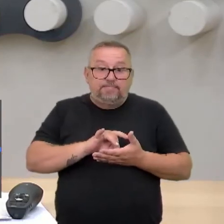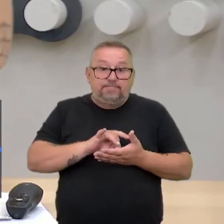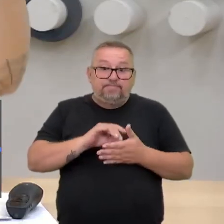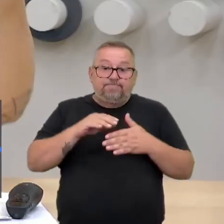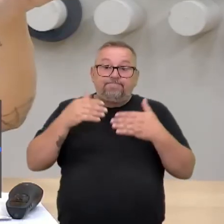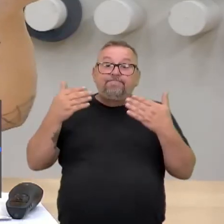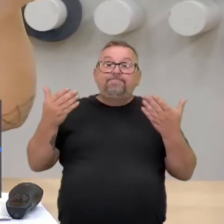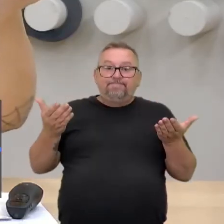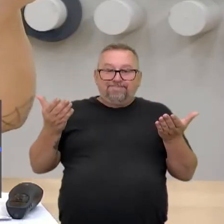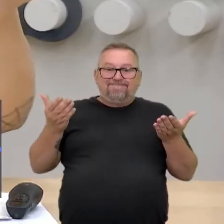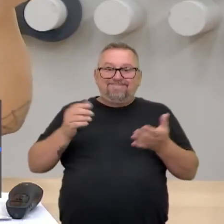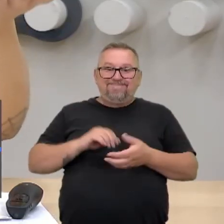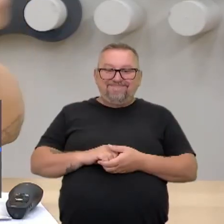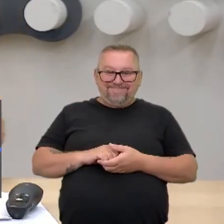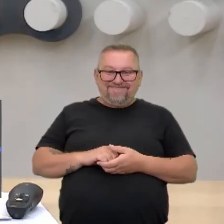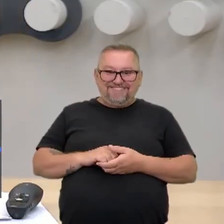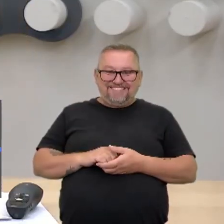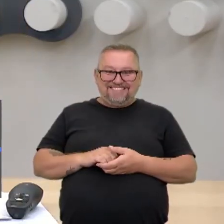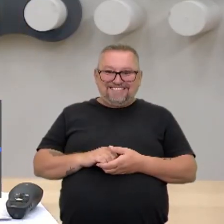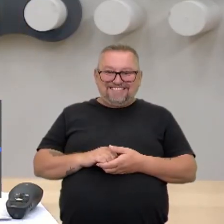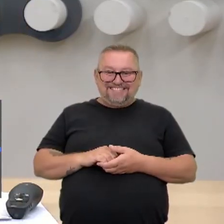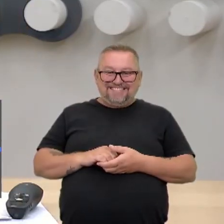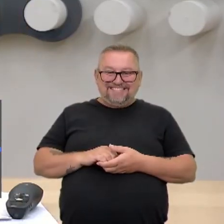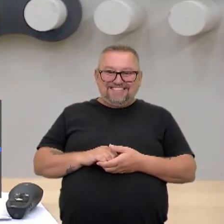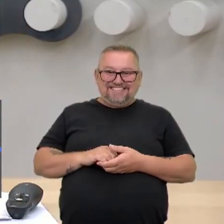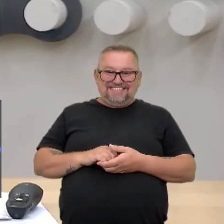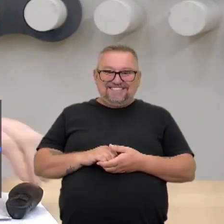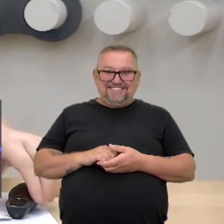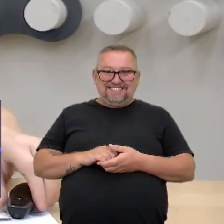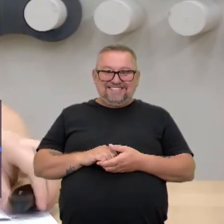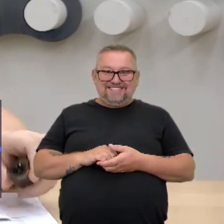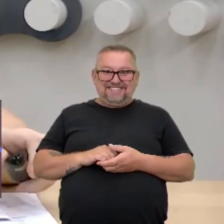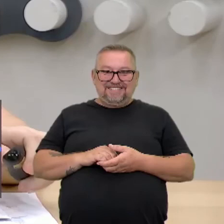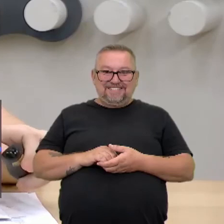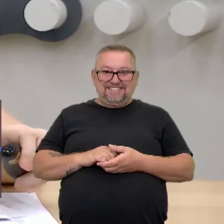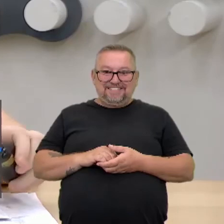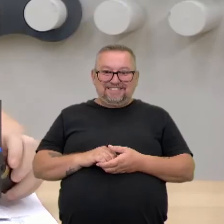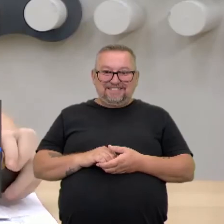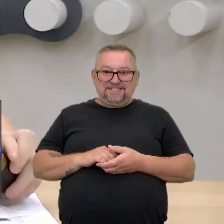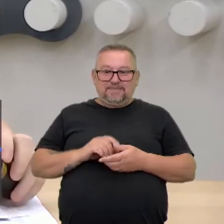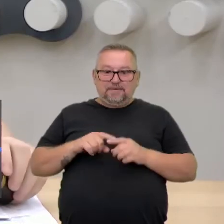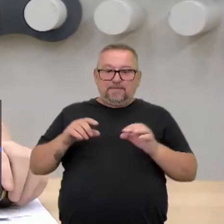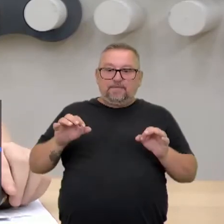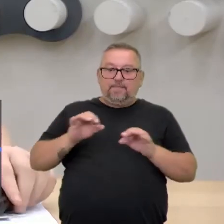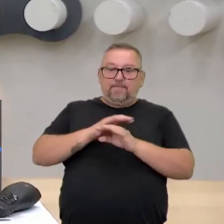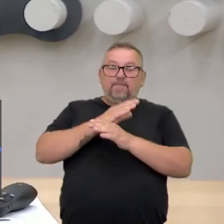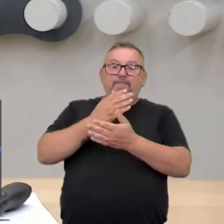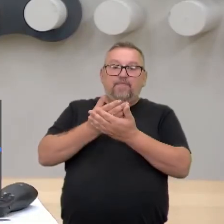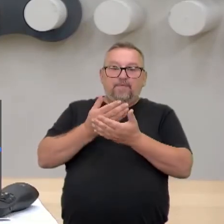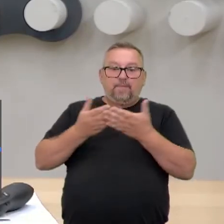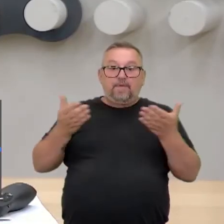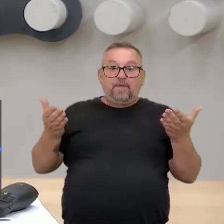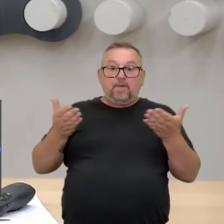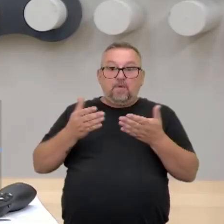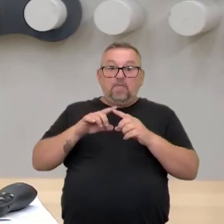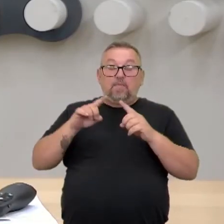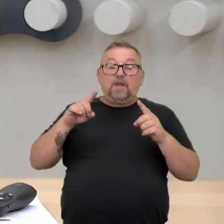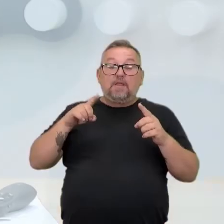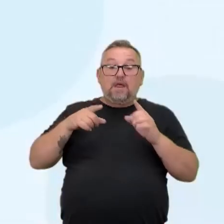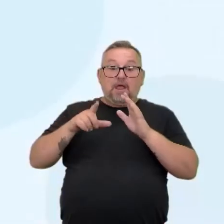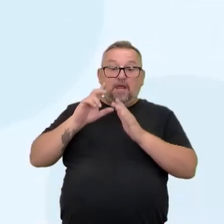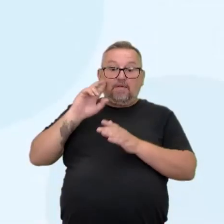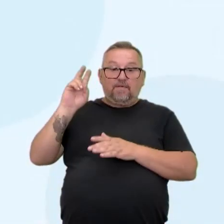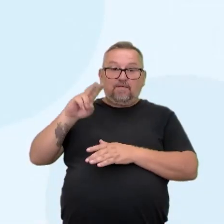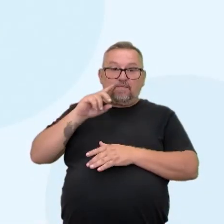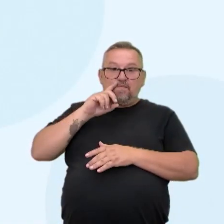se almeja o que será né bom eu vou encerrando a nossa aula de hoje não sem antes deixar